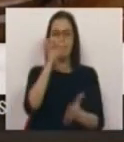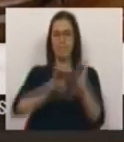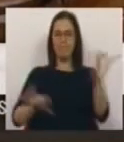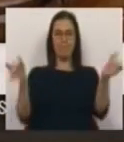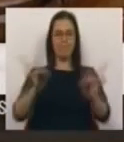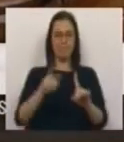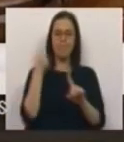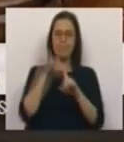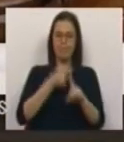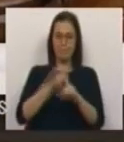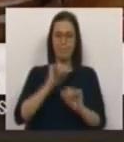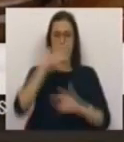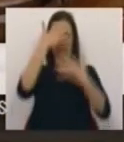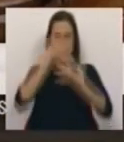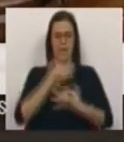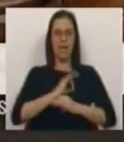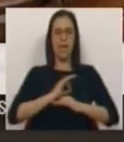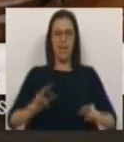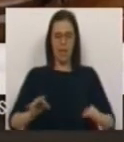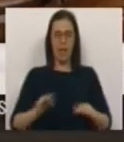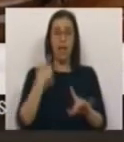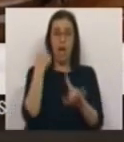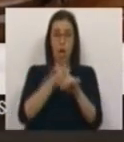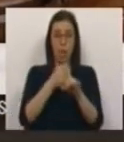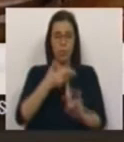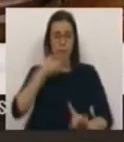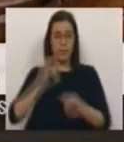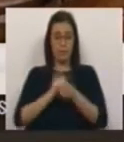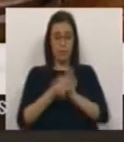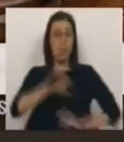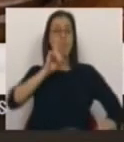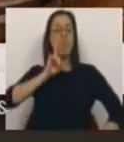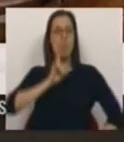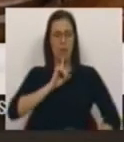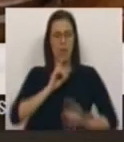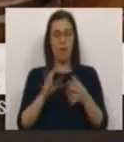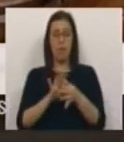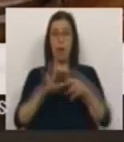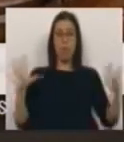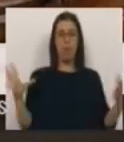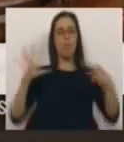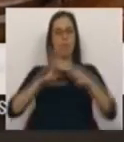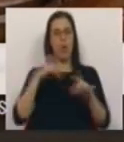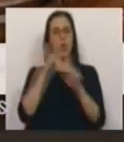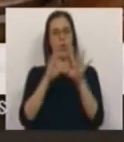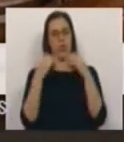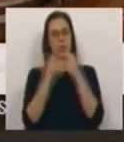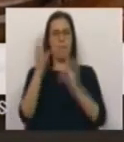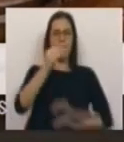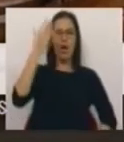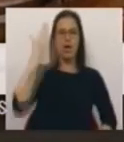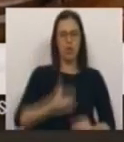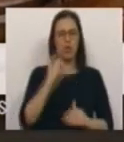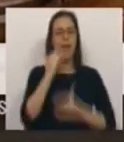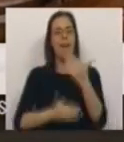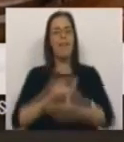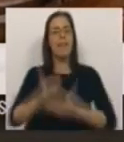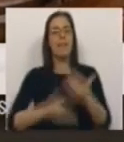desistem de lutar pela sua dignidade, porque a luta emancipadora das mulheres é inseparável da luta por uma sociedade mais justa e